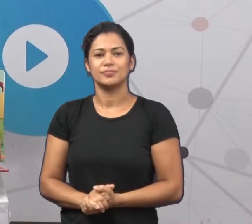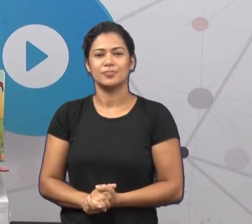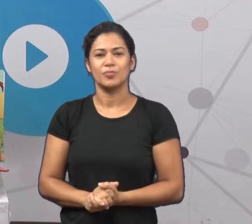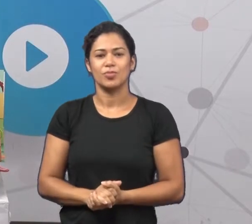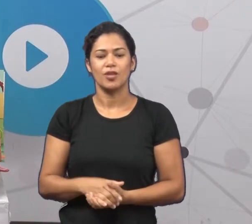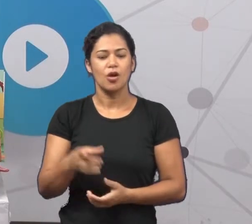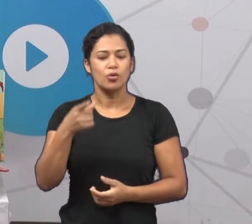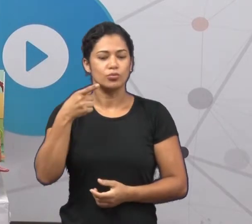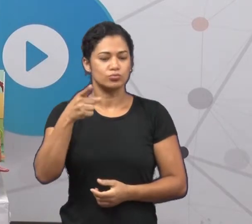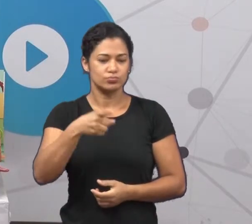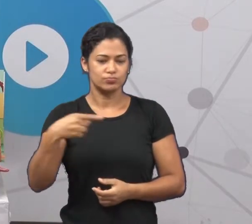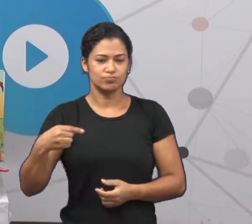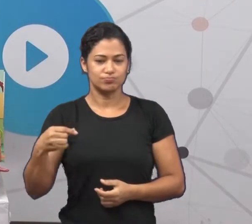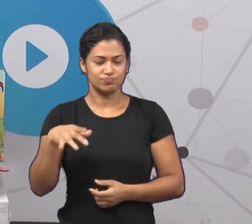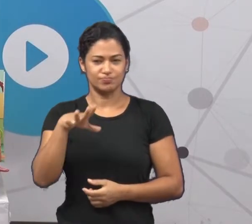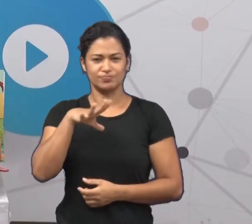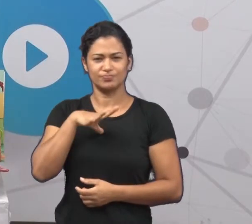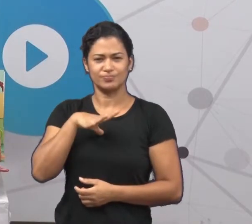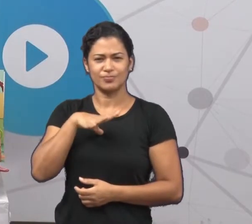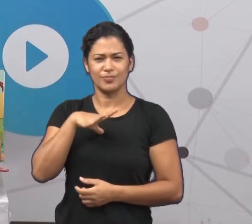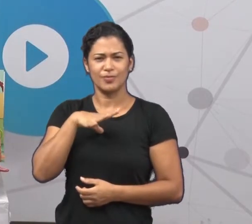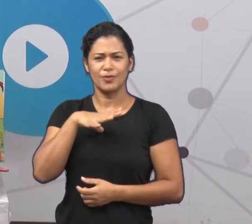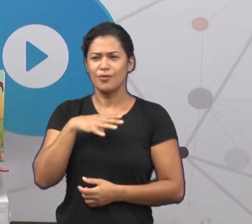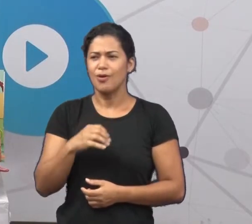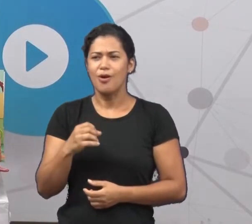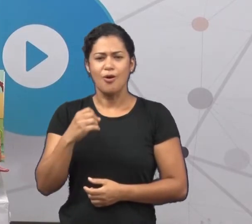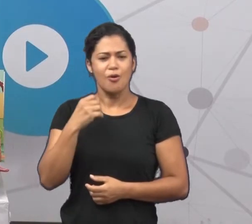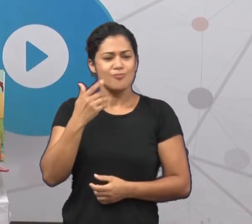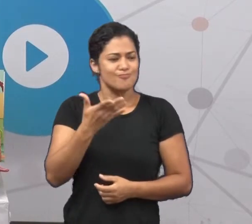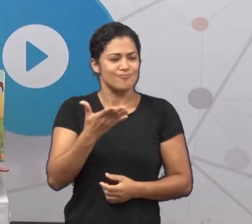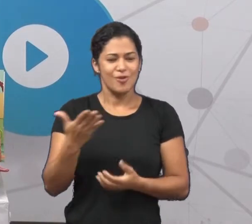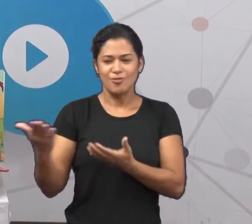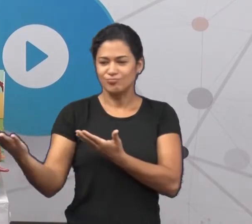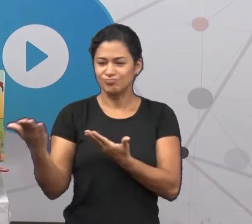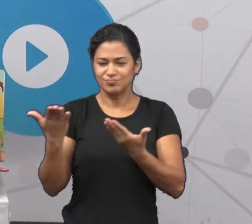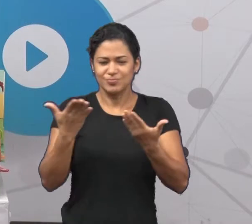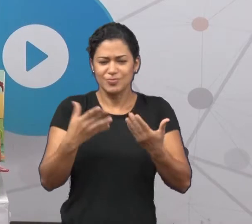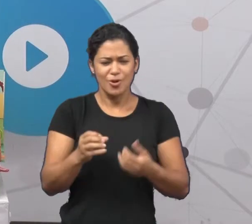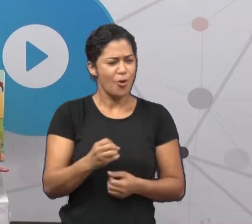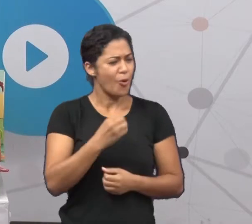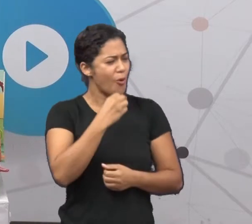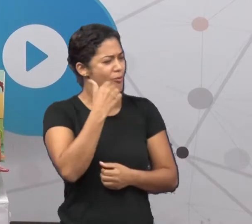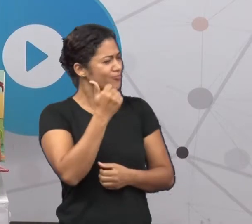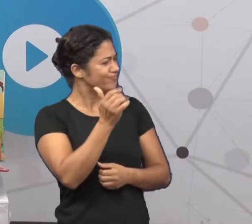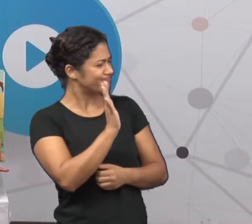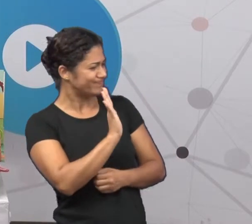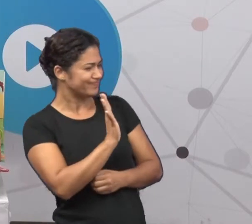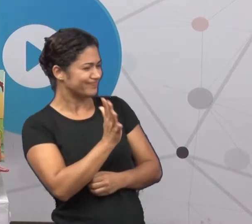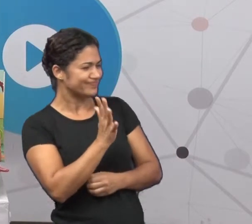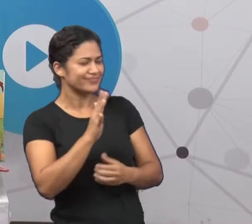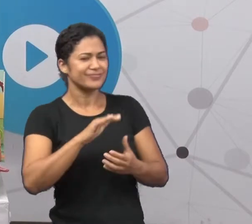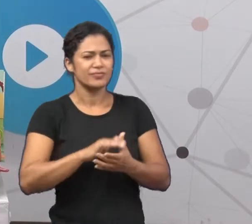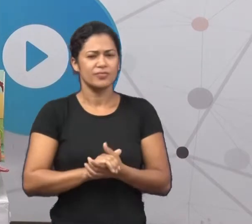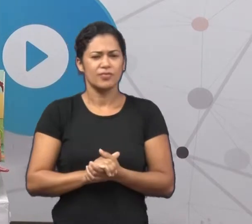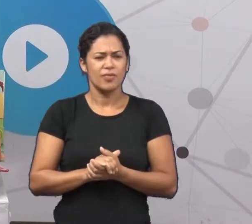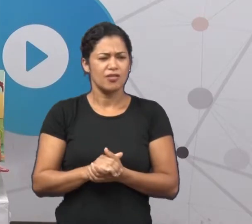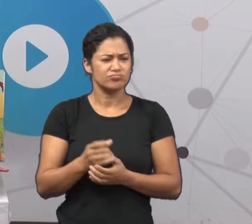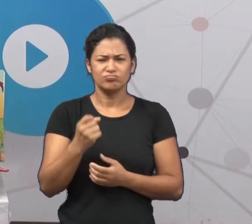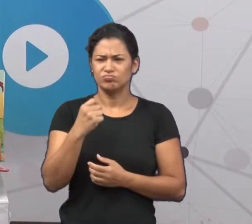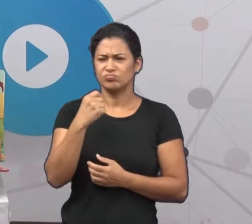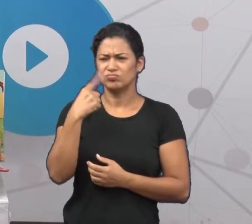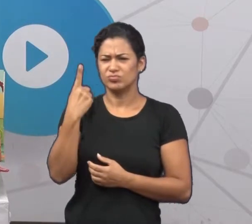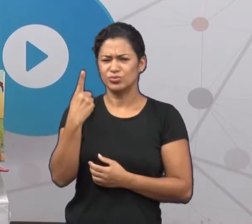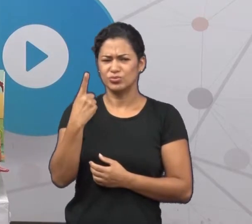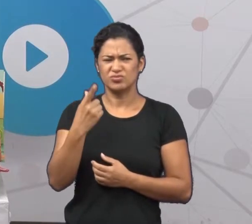O rato da cidade foi muito bem recebido pelo amigo do campo, mas estranhou